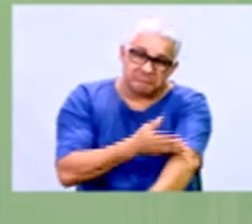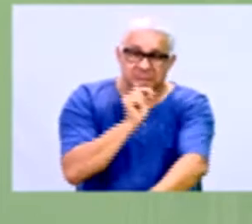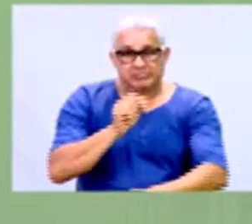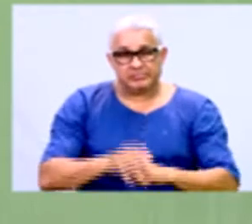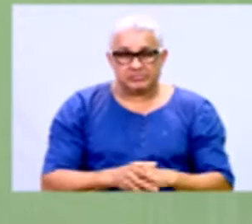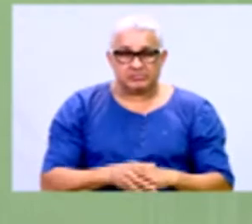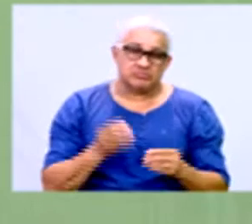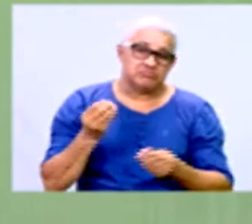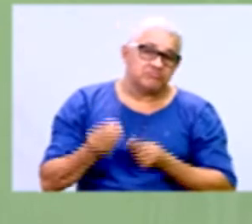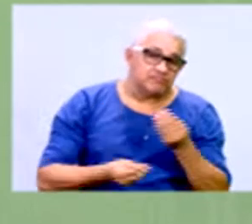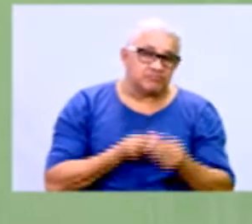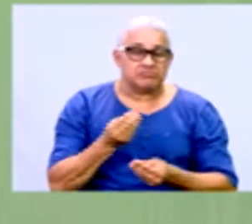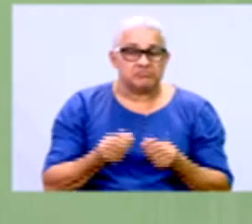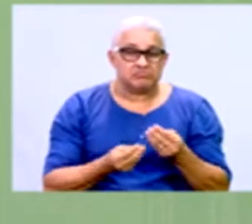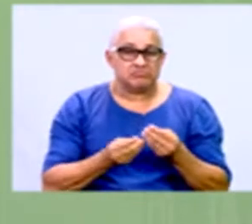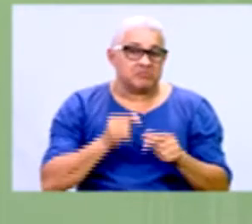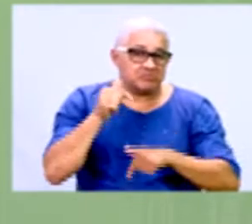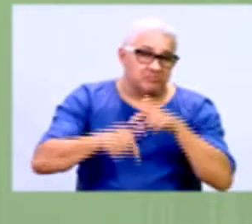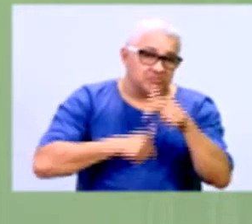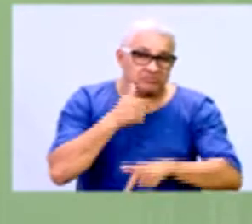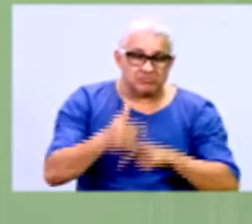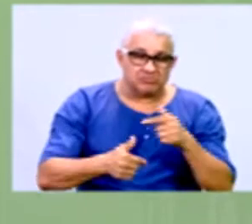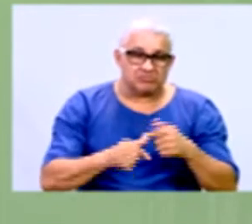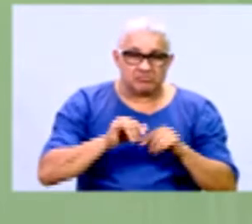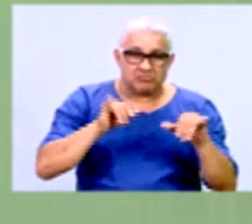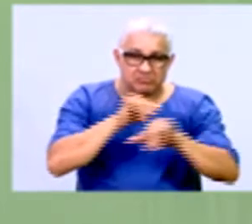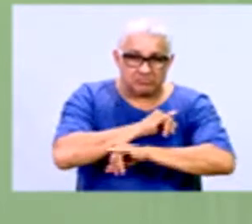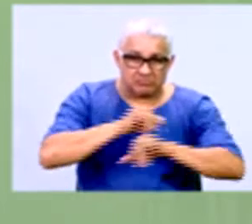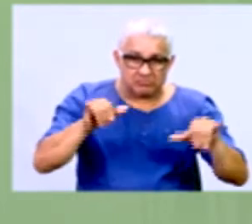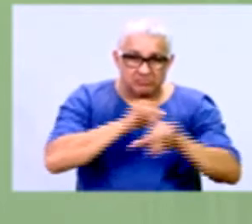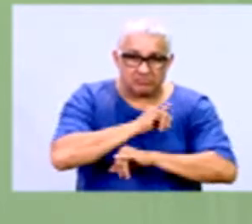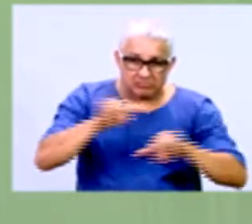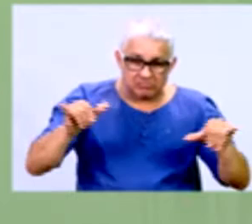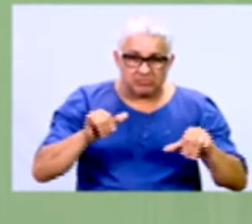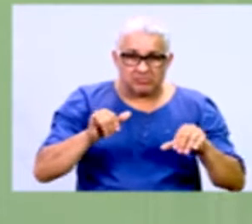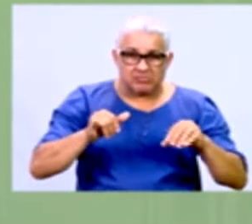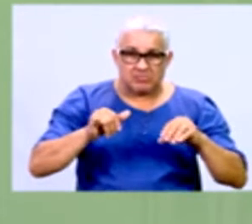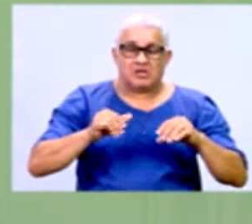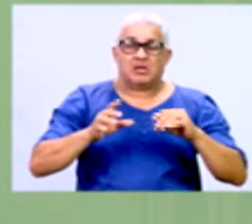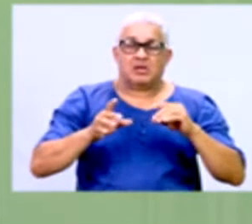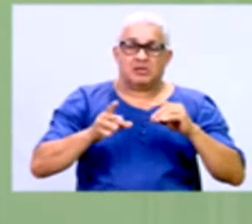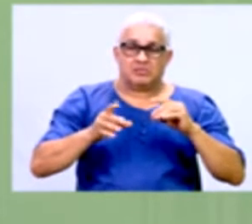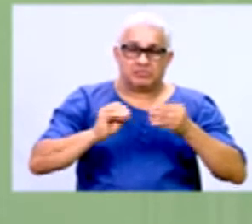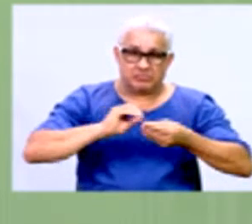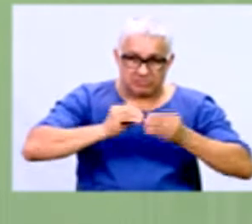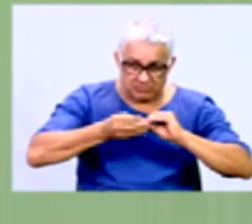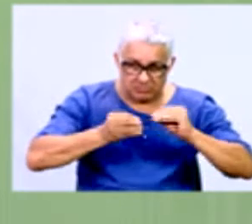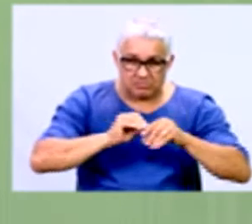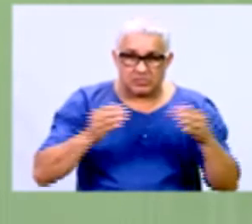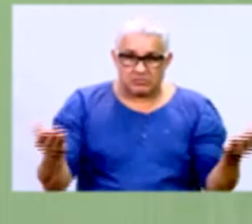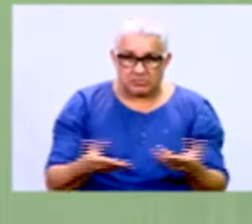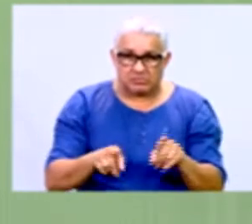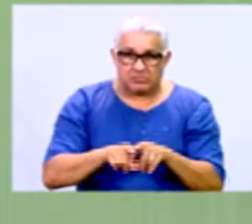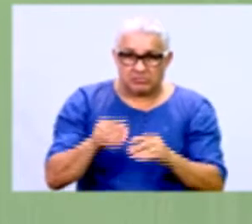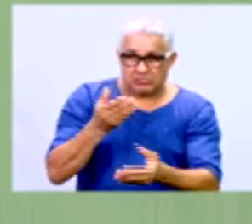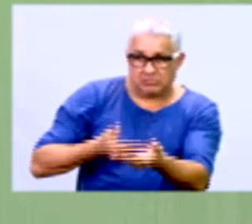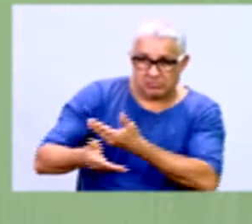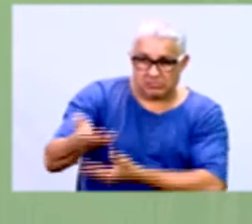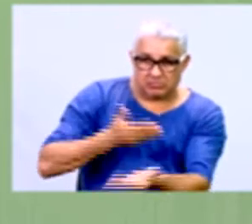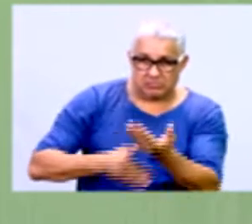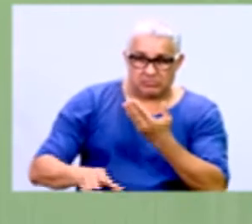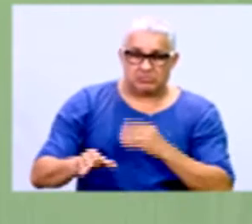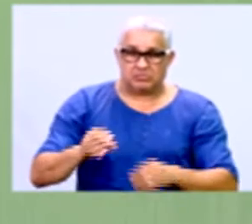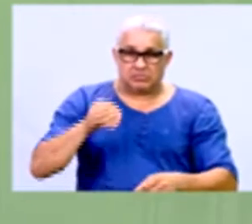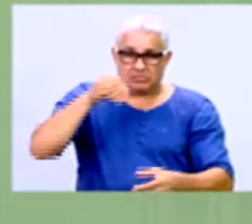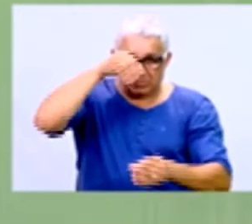ver como é que funciona essa transferência de informação, fazendo conexão com banco de dados e tudo mais. Hoje a gente vai falar num padrão de texto,